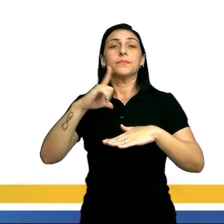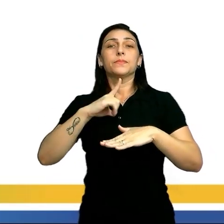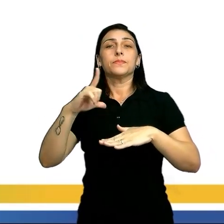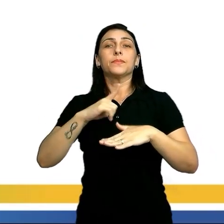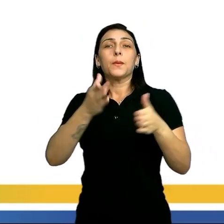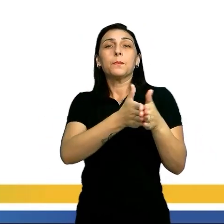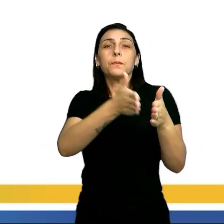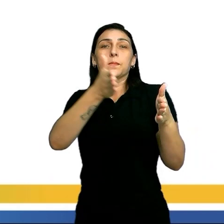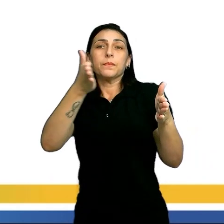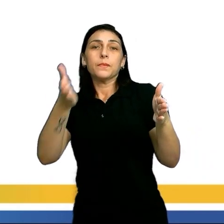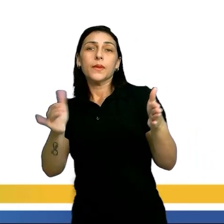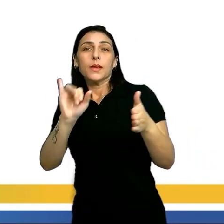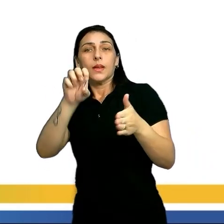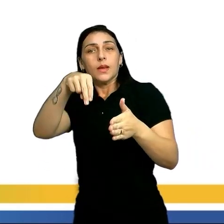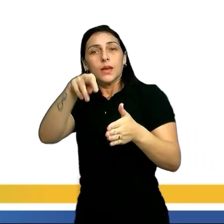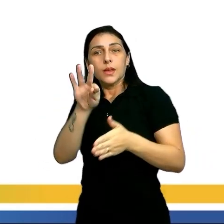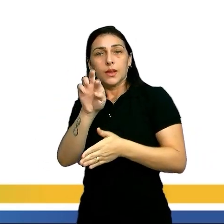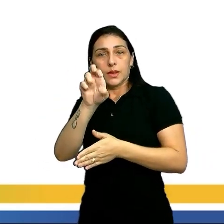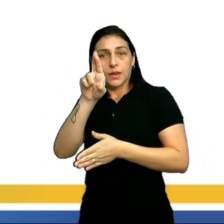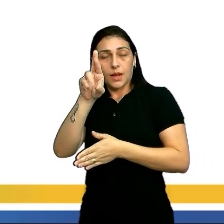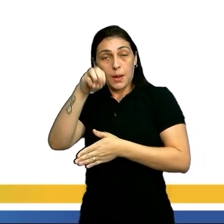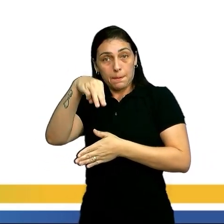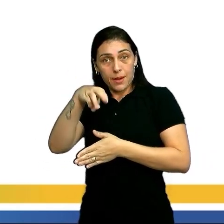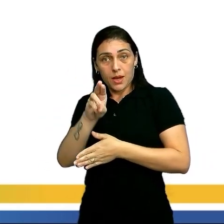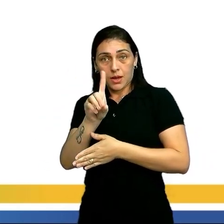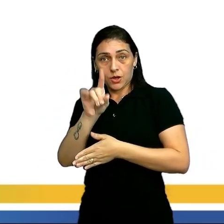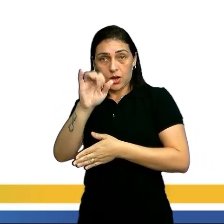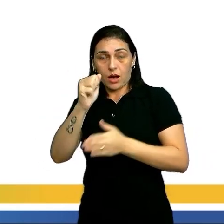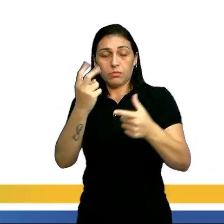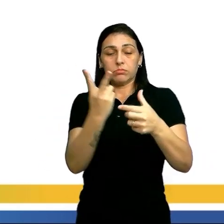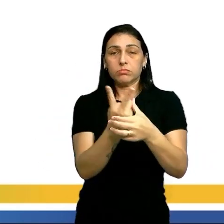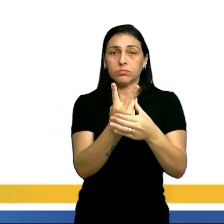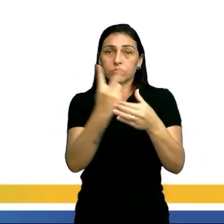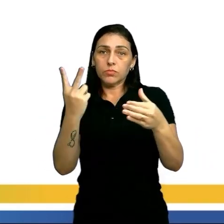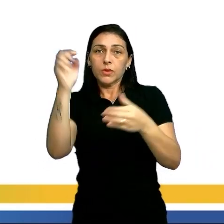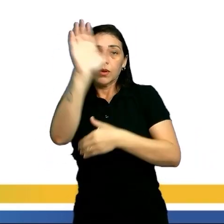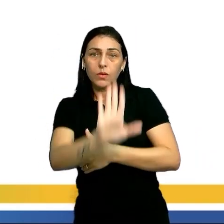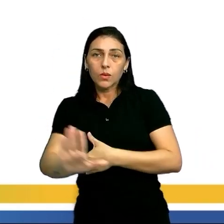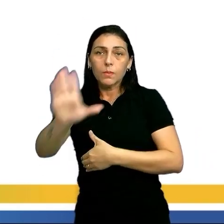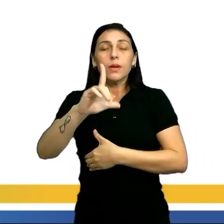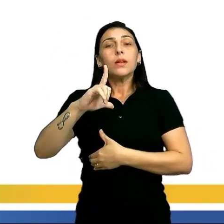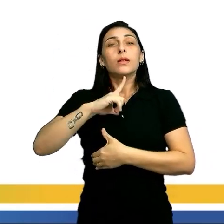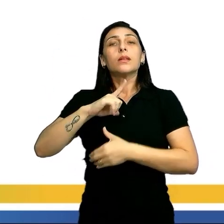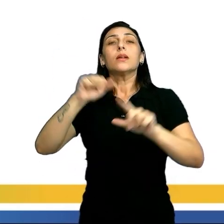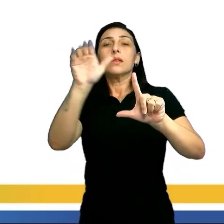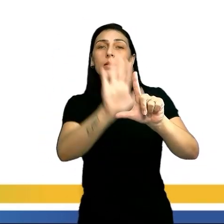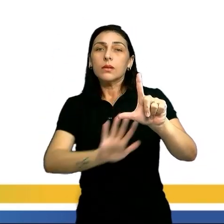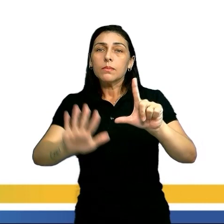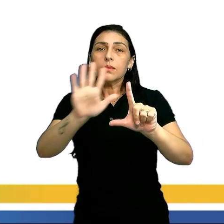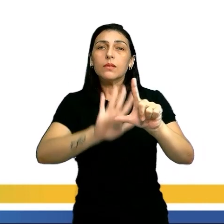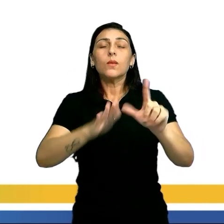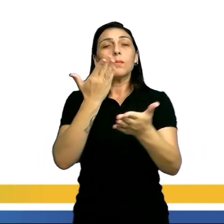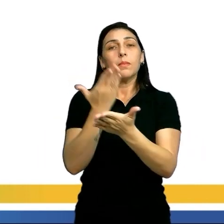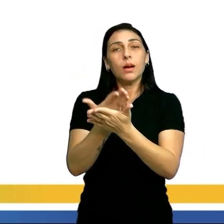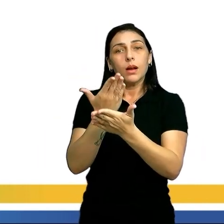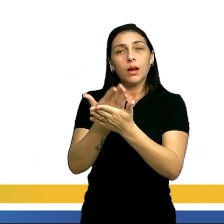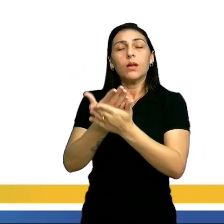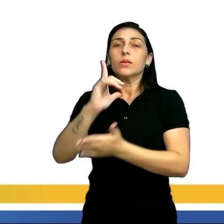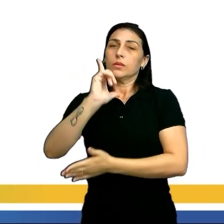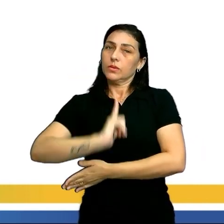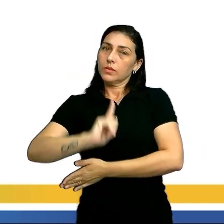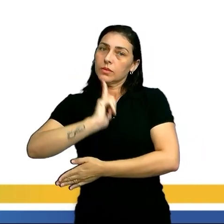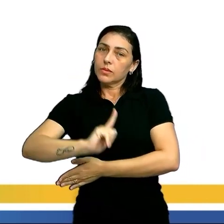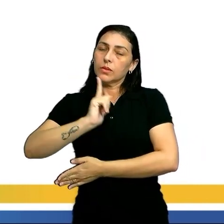chamados períodos intermediários, as vanguardas europeias. Tem na nossa plataforma uma aula de